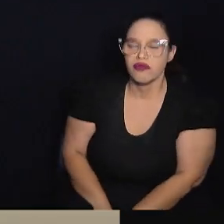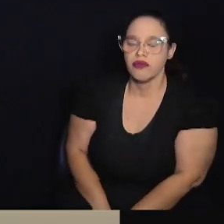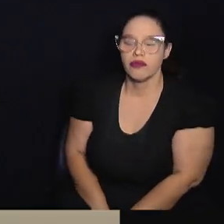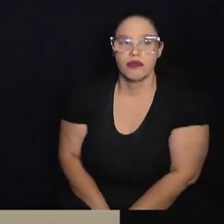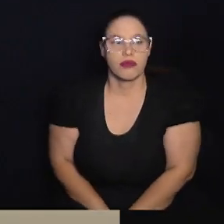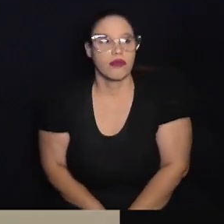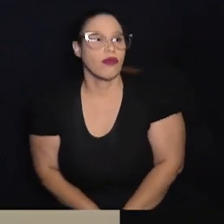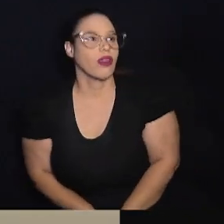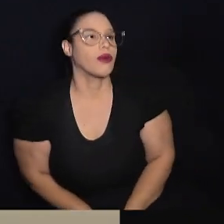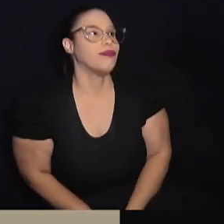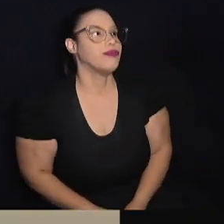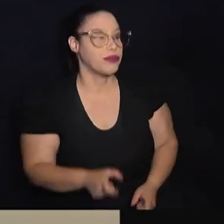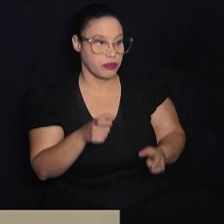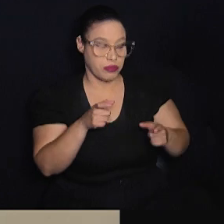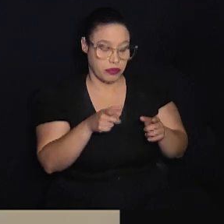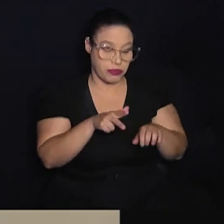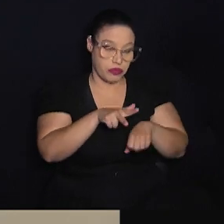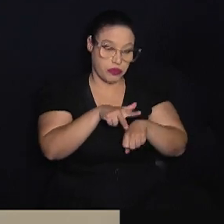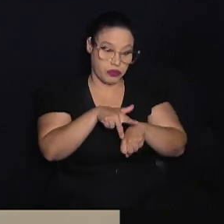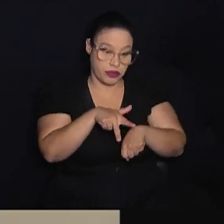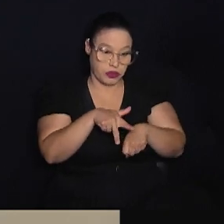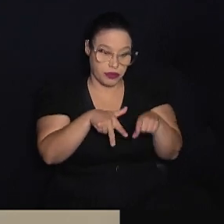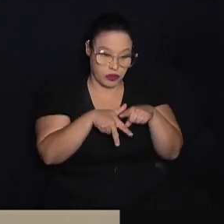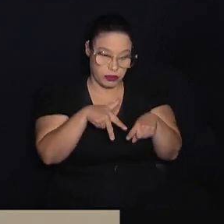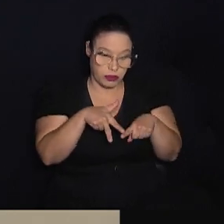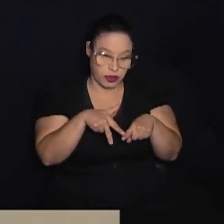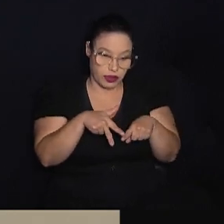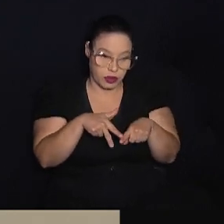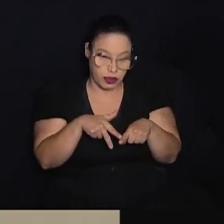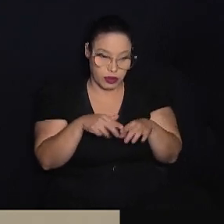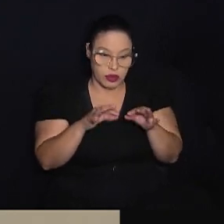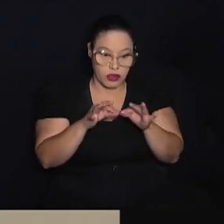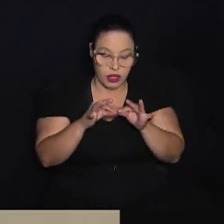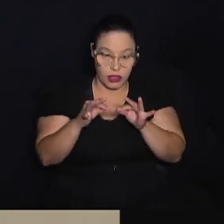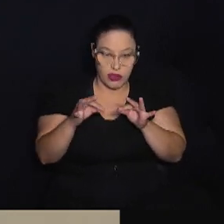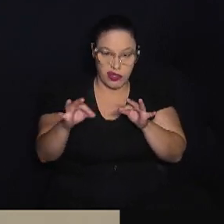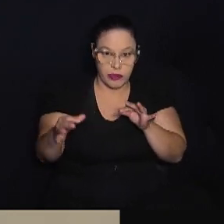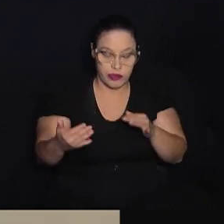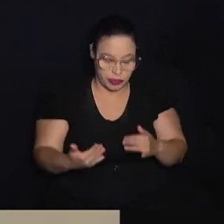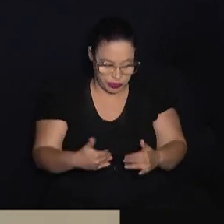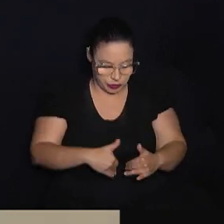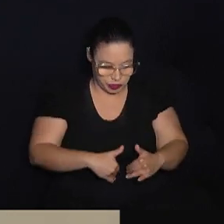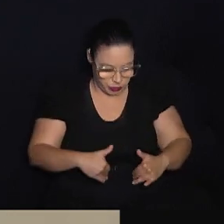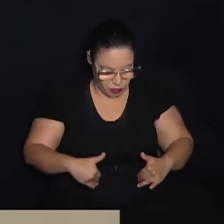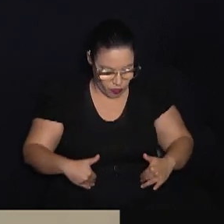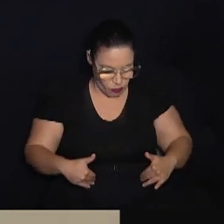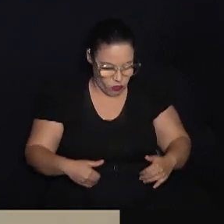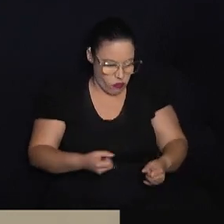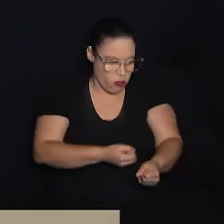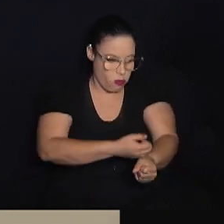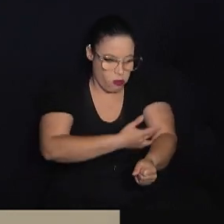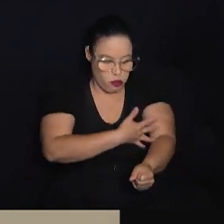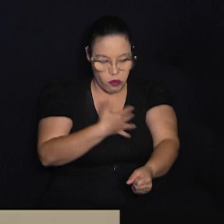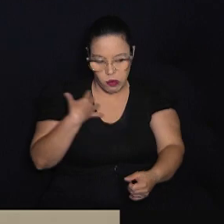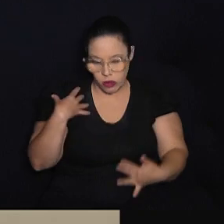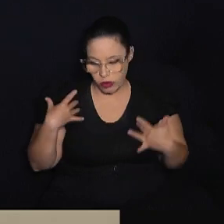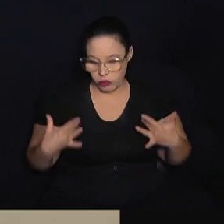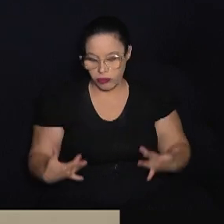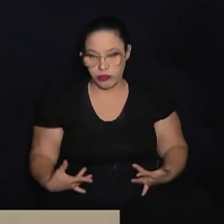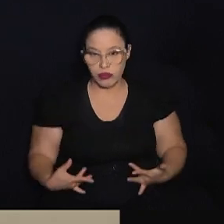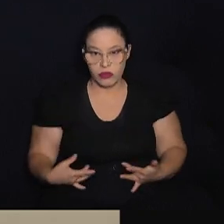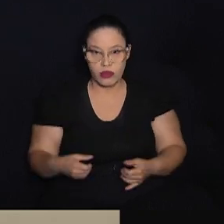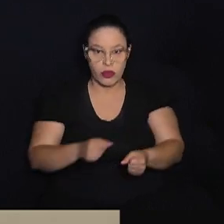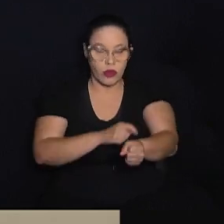Então, quando o paciente tem doença à distância, então o tumor já invadiu o vaso sanguíneo e foi parar em outros lugares,